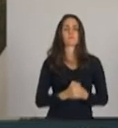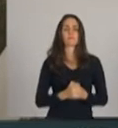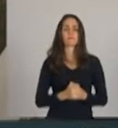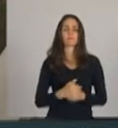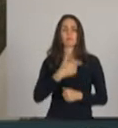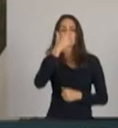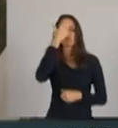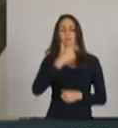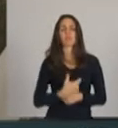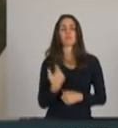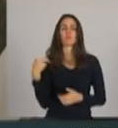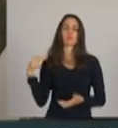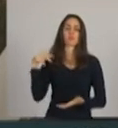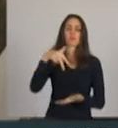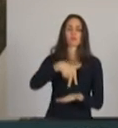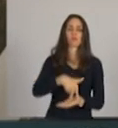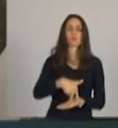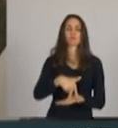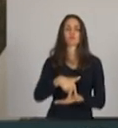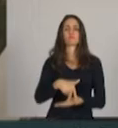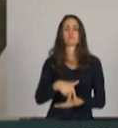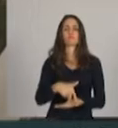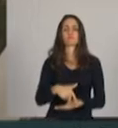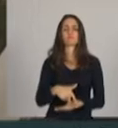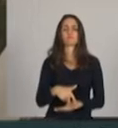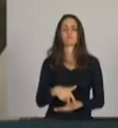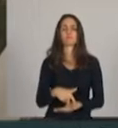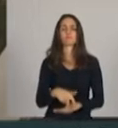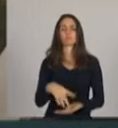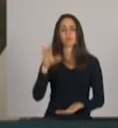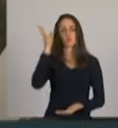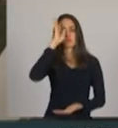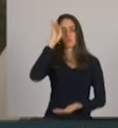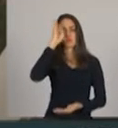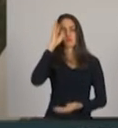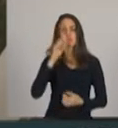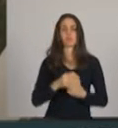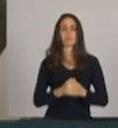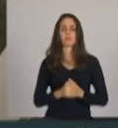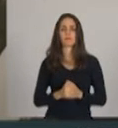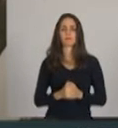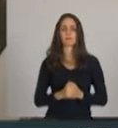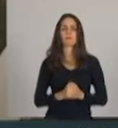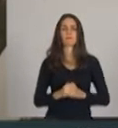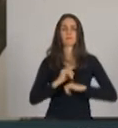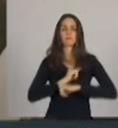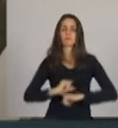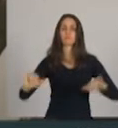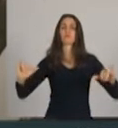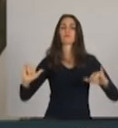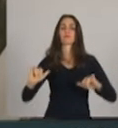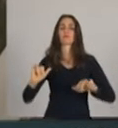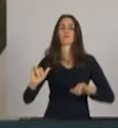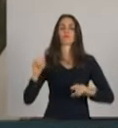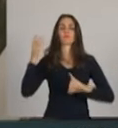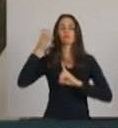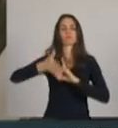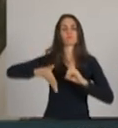poderia deixar de vir aqui hoje, nesta quarta-feira, fazer